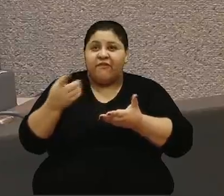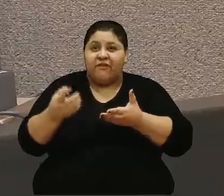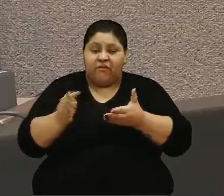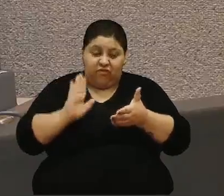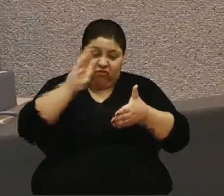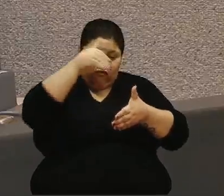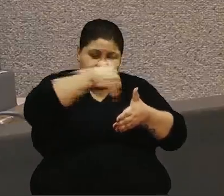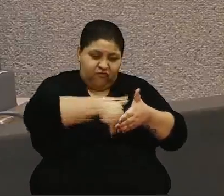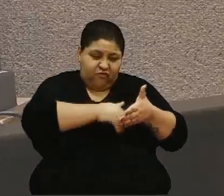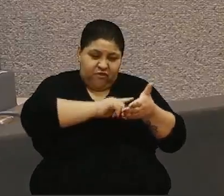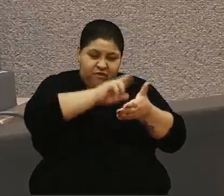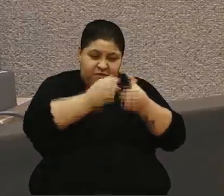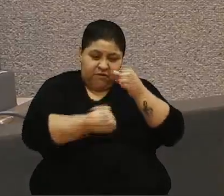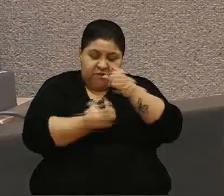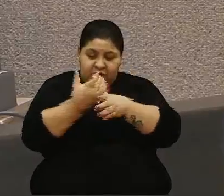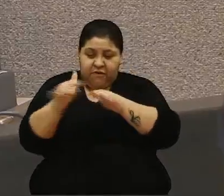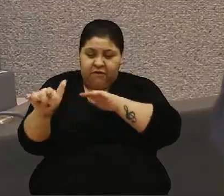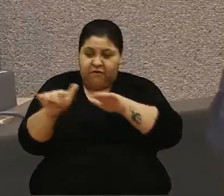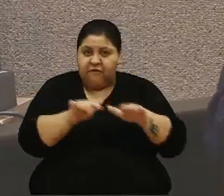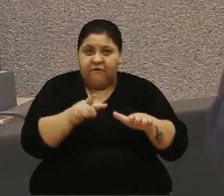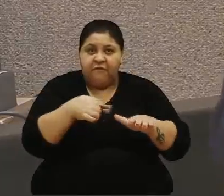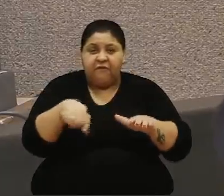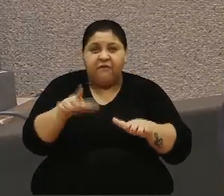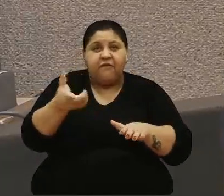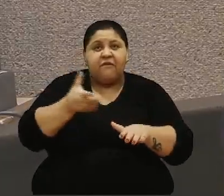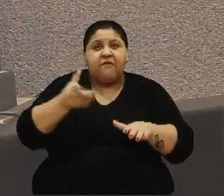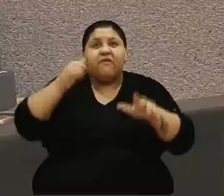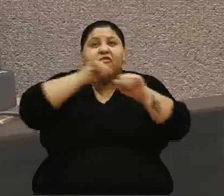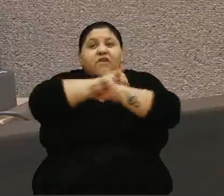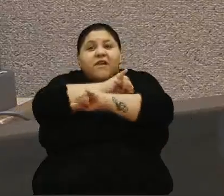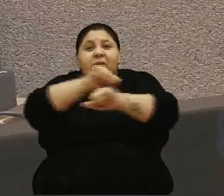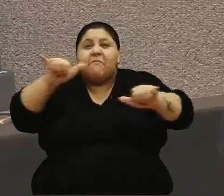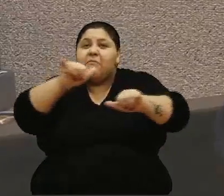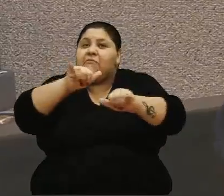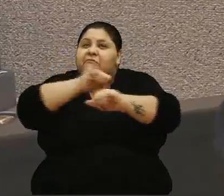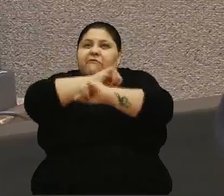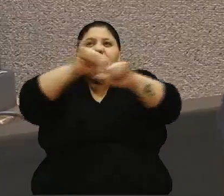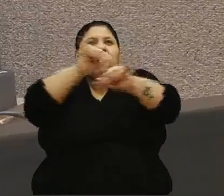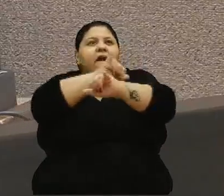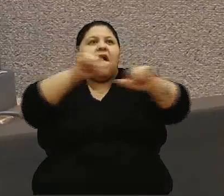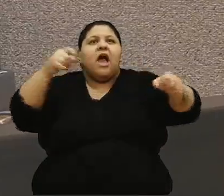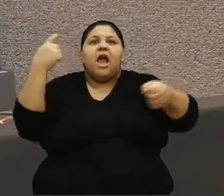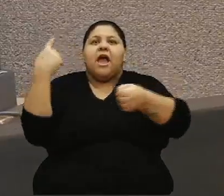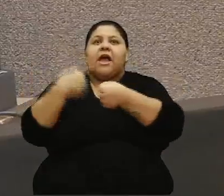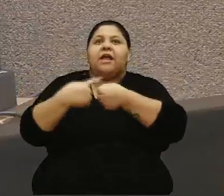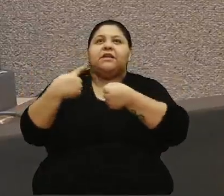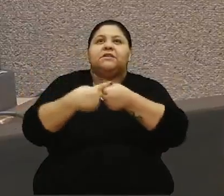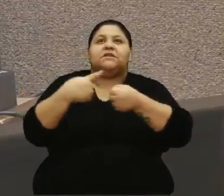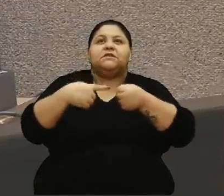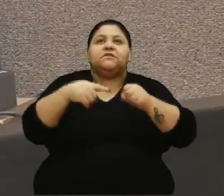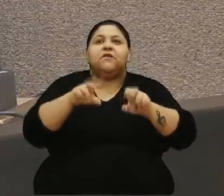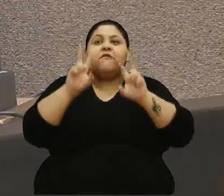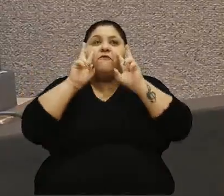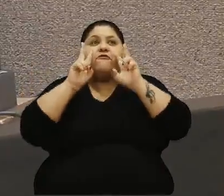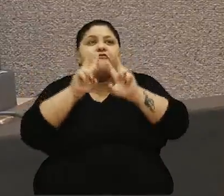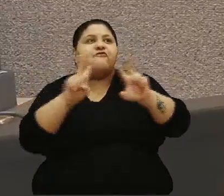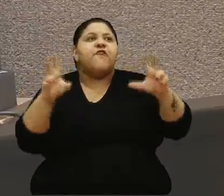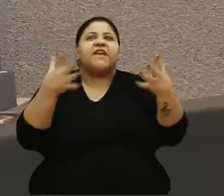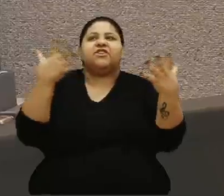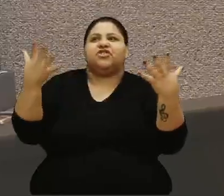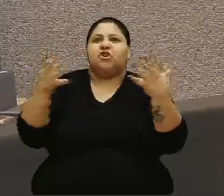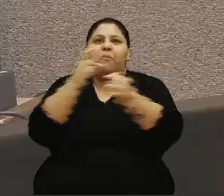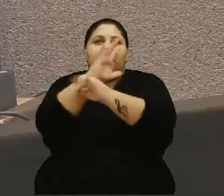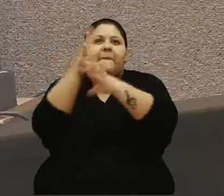aqui diversas criações de semana, a gente quer aquela divulgação master, que a cidade respire a questão do meio